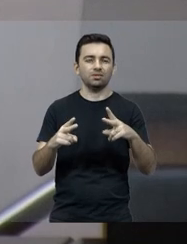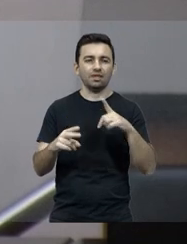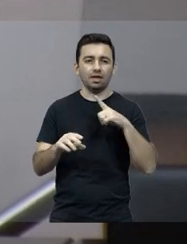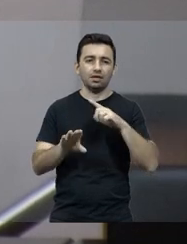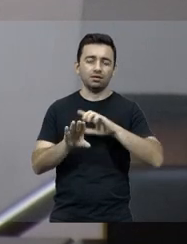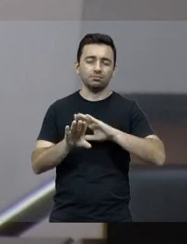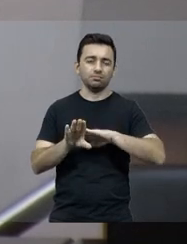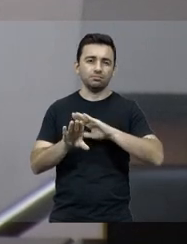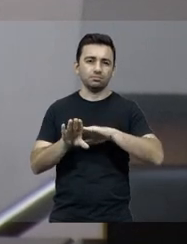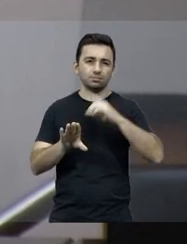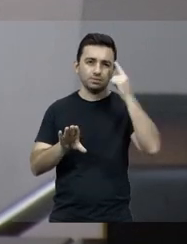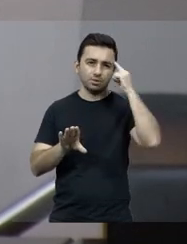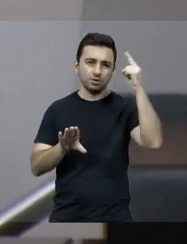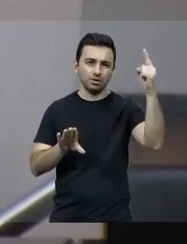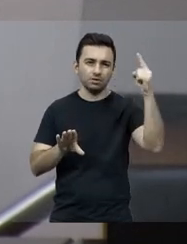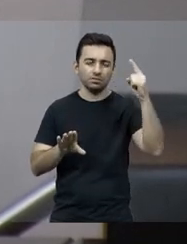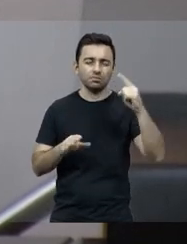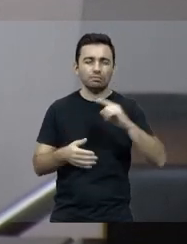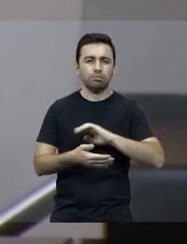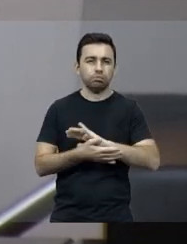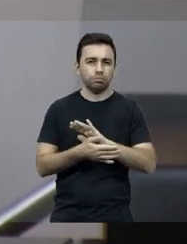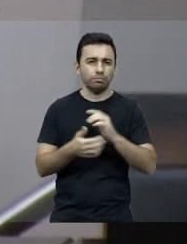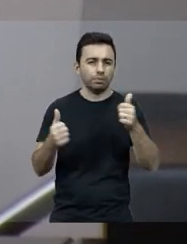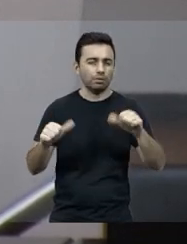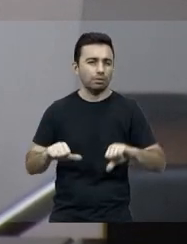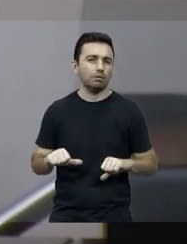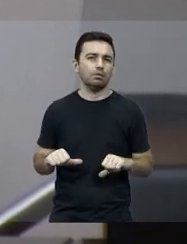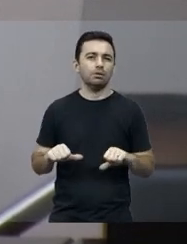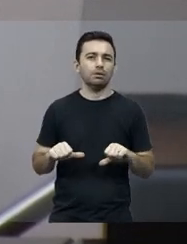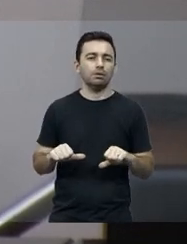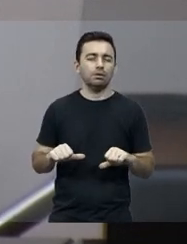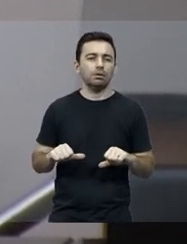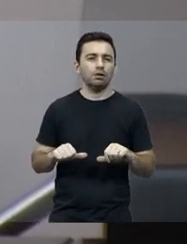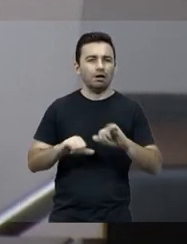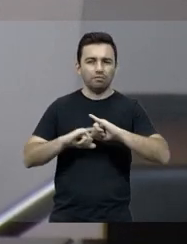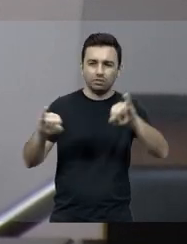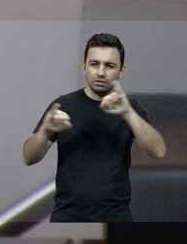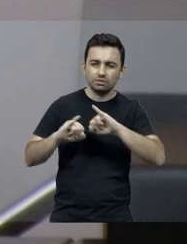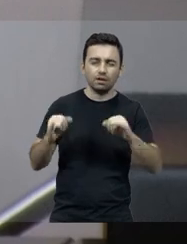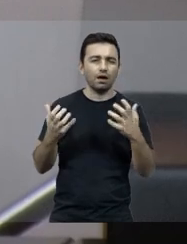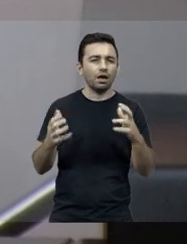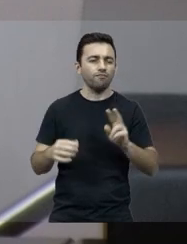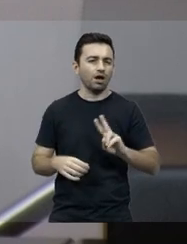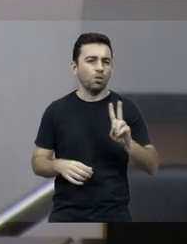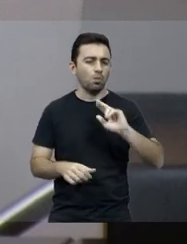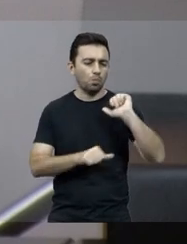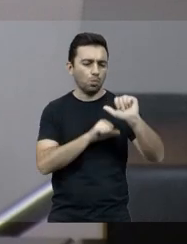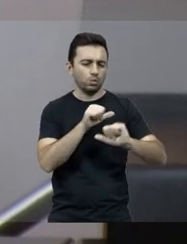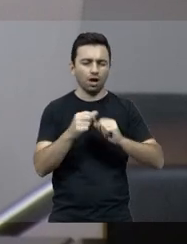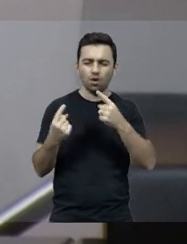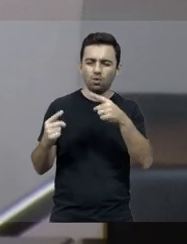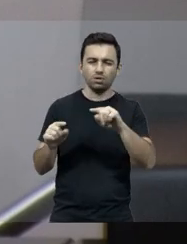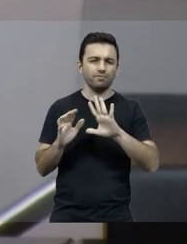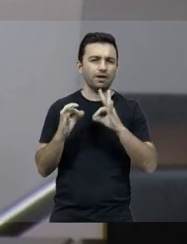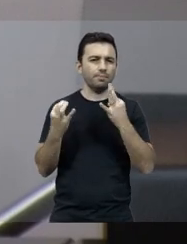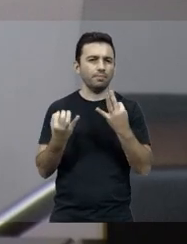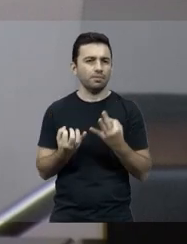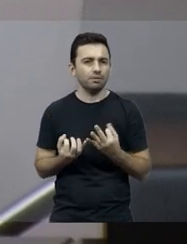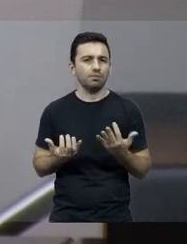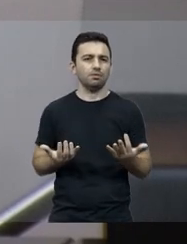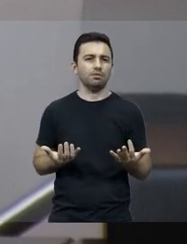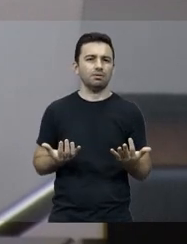ideológica depravada, que tenta mudar os nossos valores, principalmente contra a família, contra